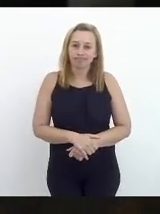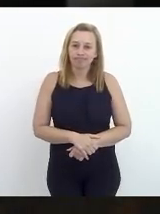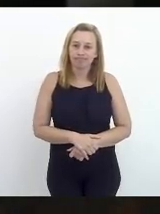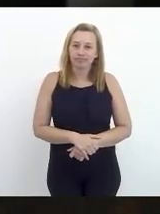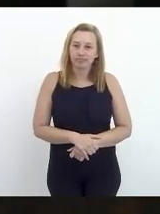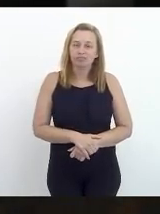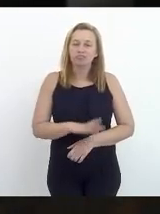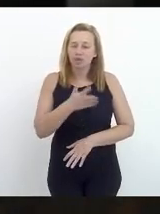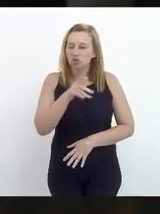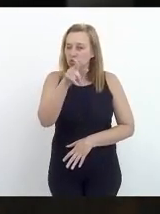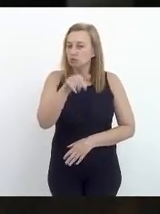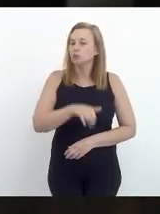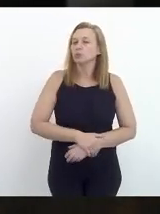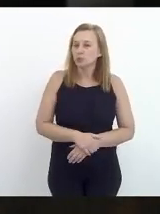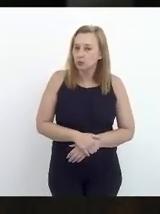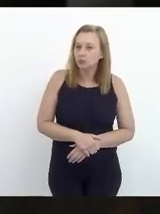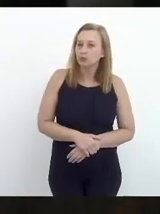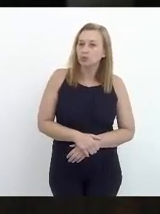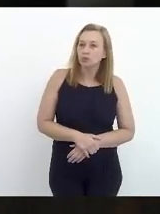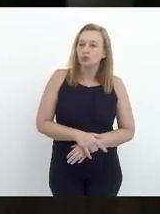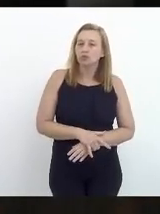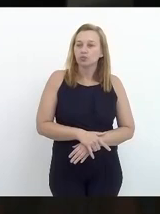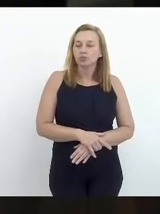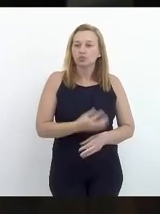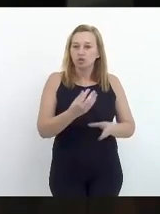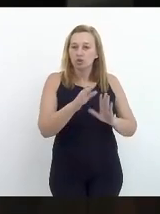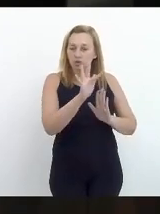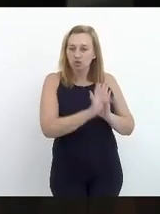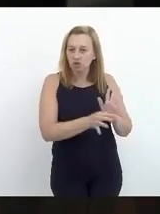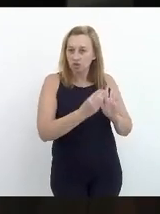Mais ou menos isso. Não sei se o texto está, eu te entreguei.